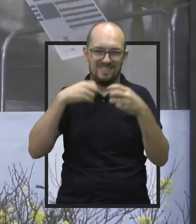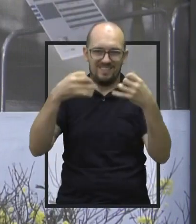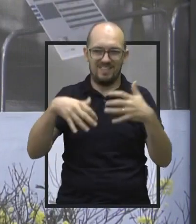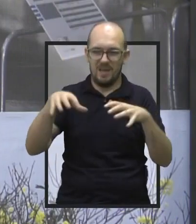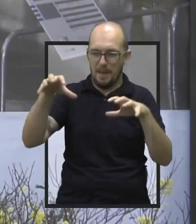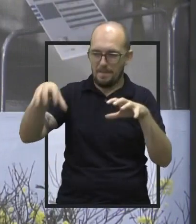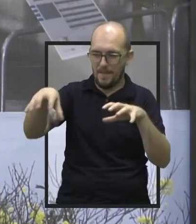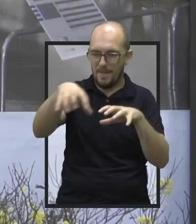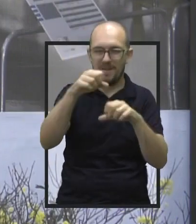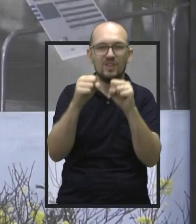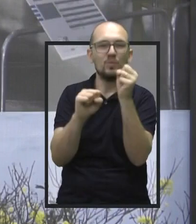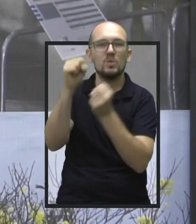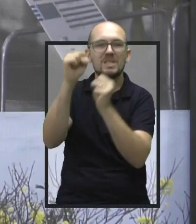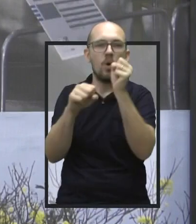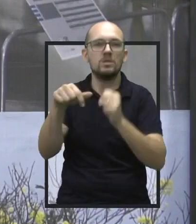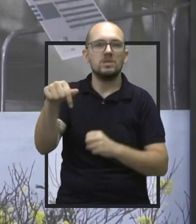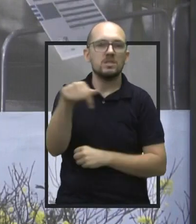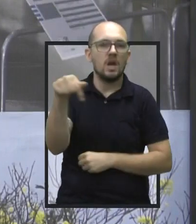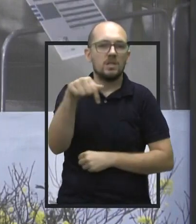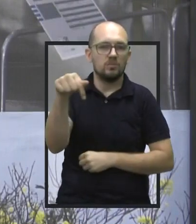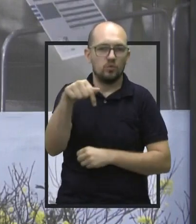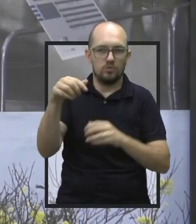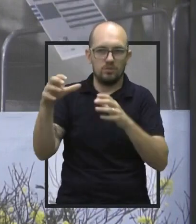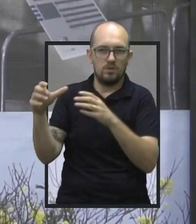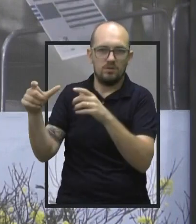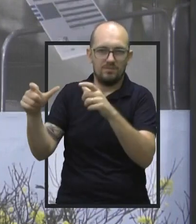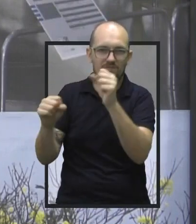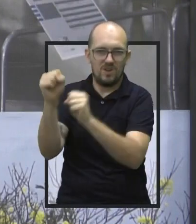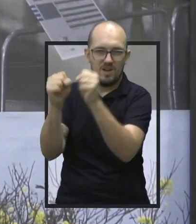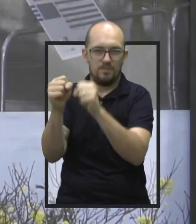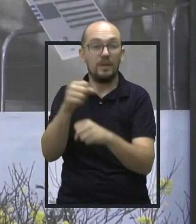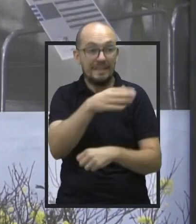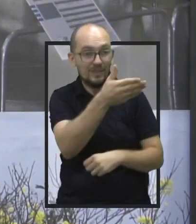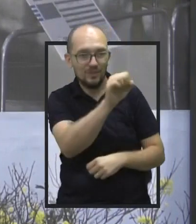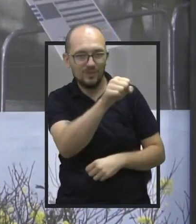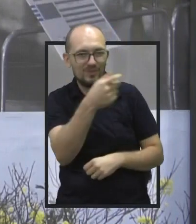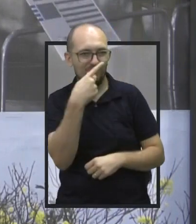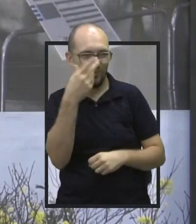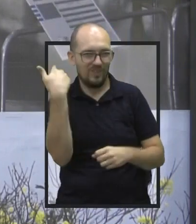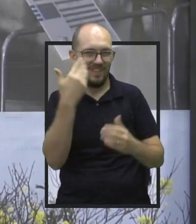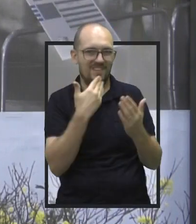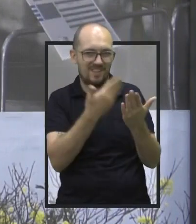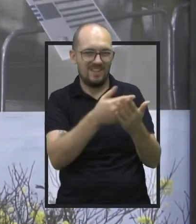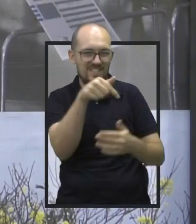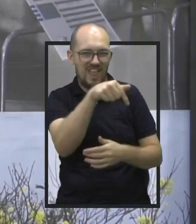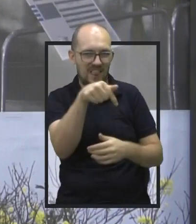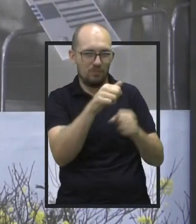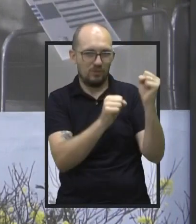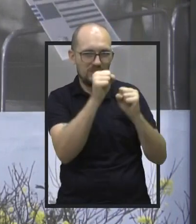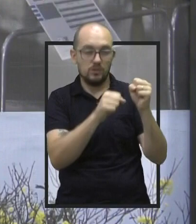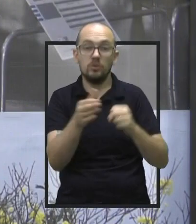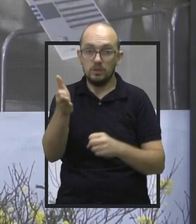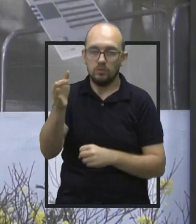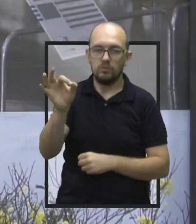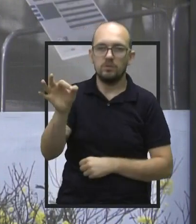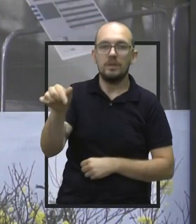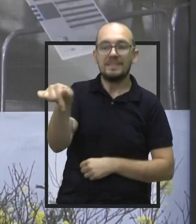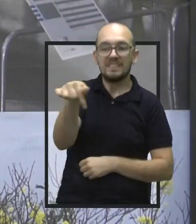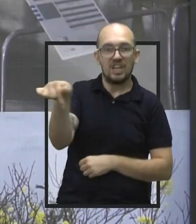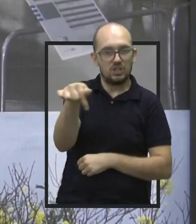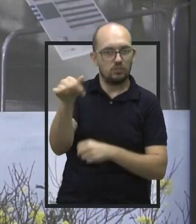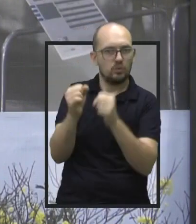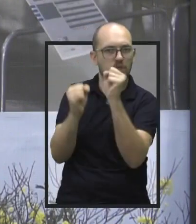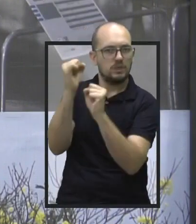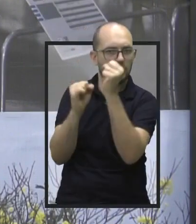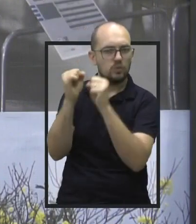né, o 7º Distrito Industrial. Sim, a senhora fez um requerimento também específico para o 7º Distrito. Isso, a gente fez um requerimento, por quê?